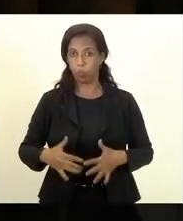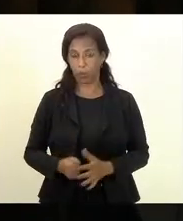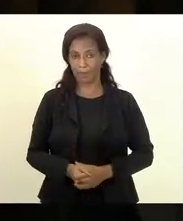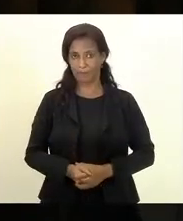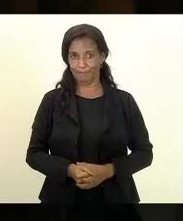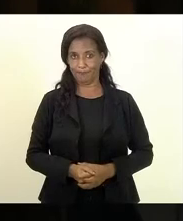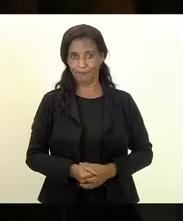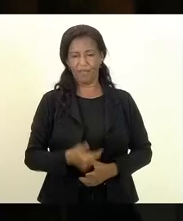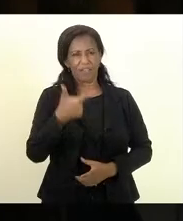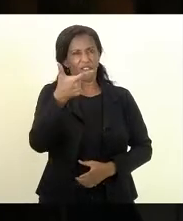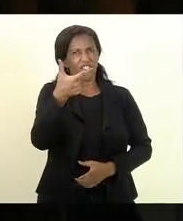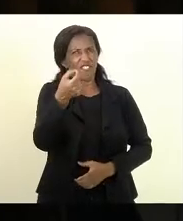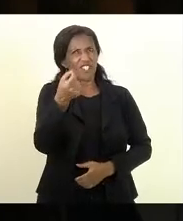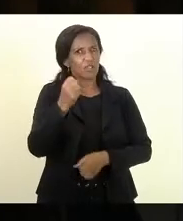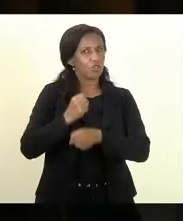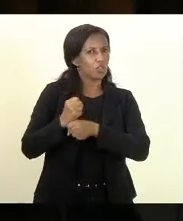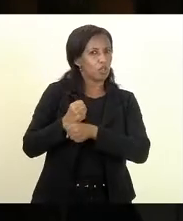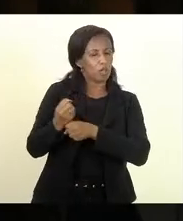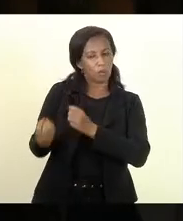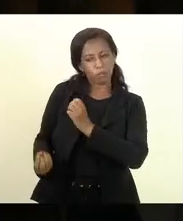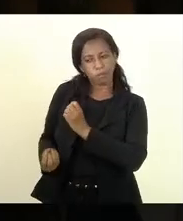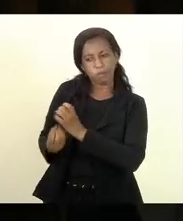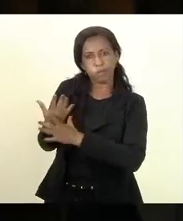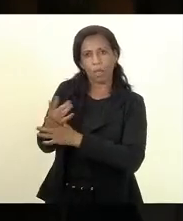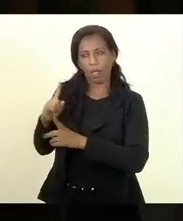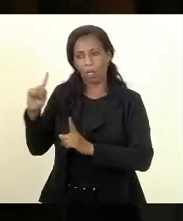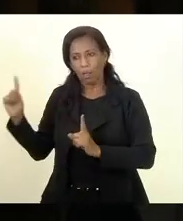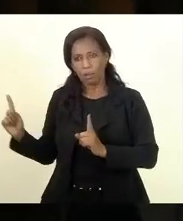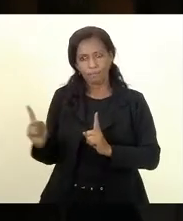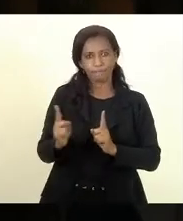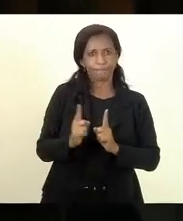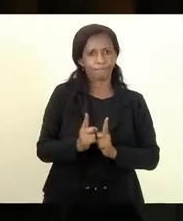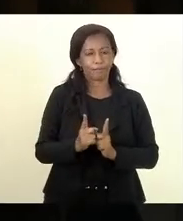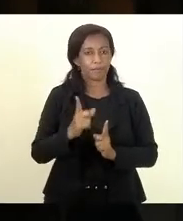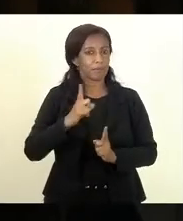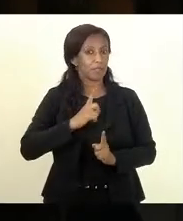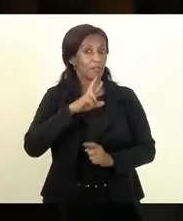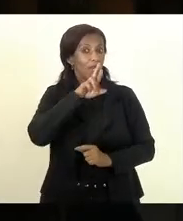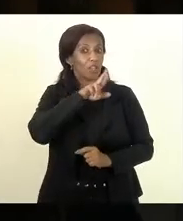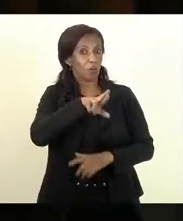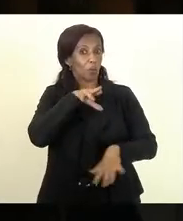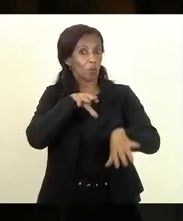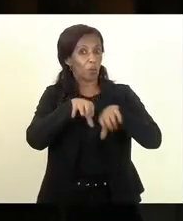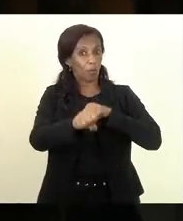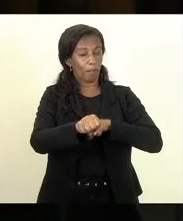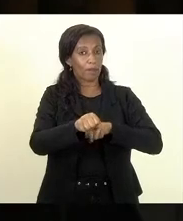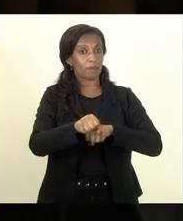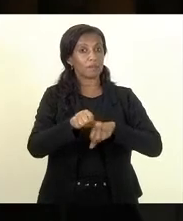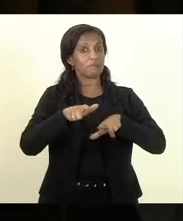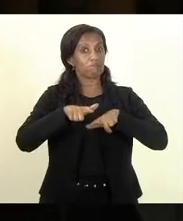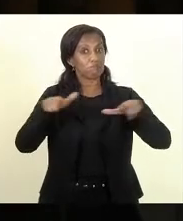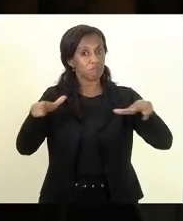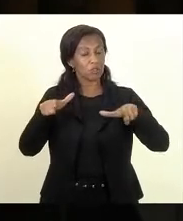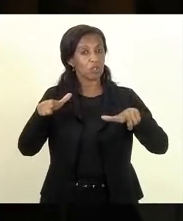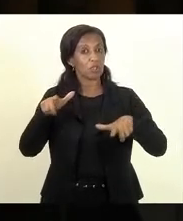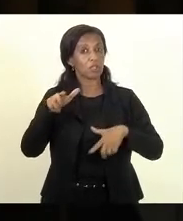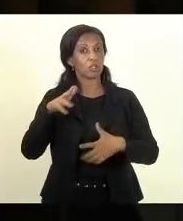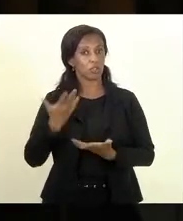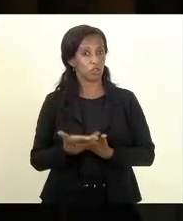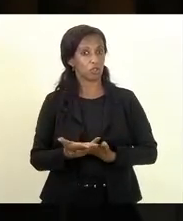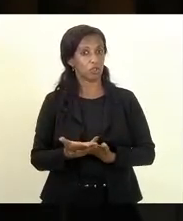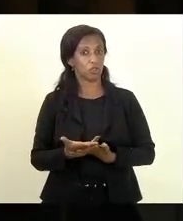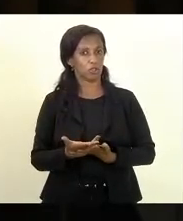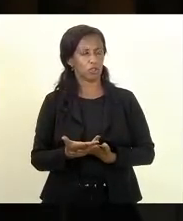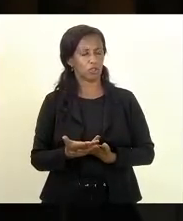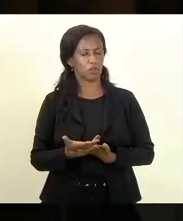pouco menos de 20 anos, em curto espaço de tempo, obteve resultados acadêmicos de grande monta, né? De grande